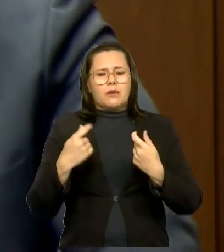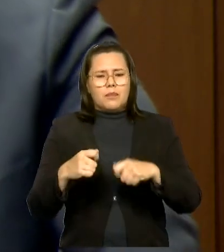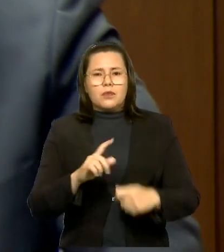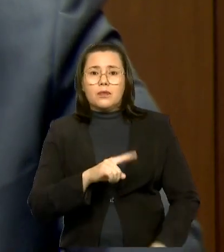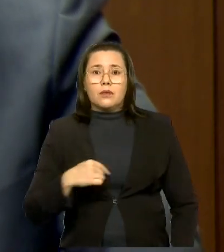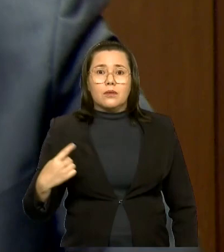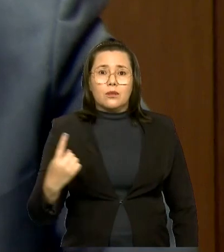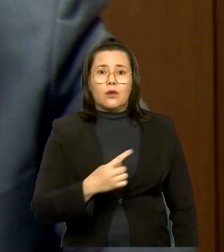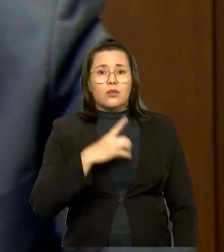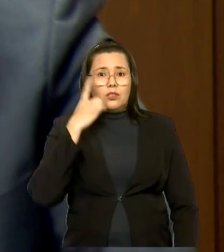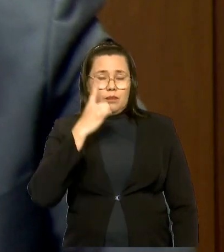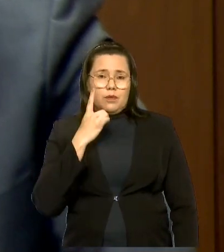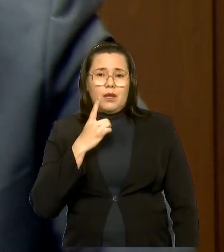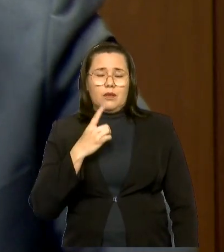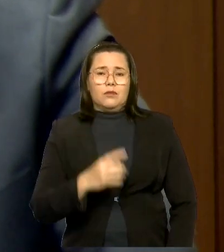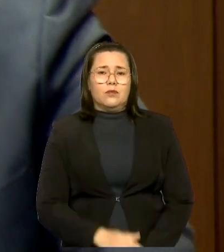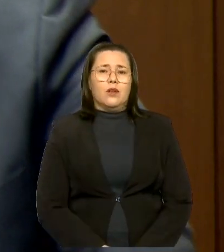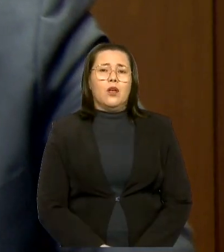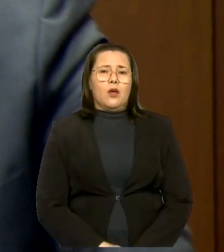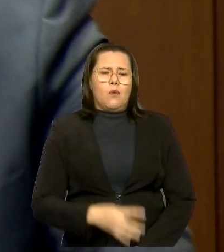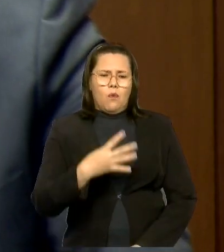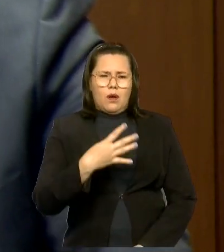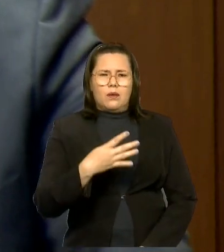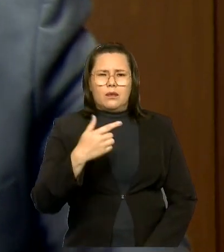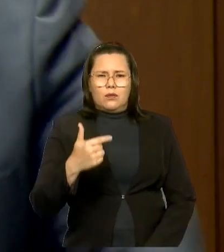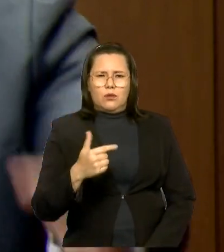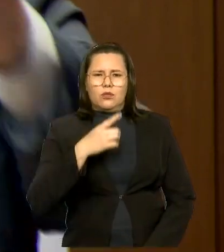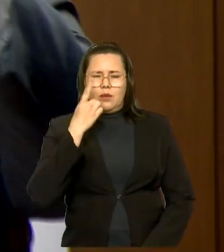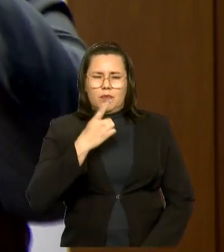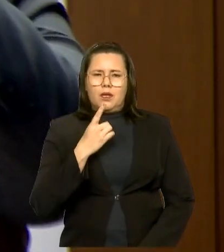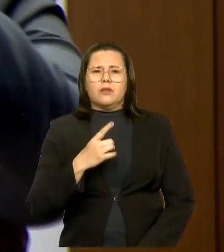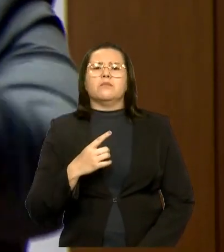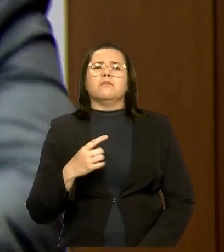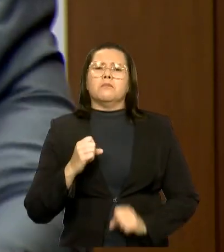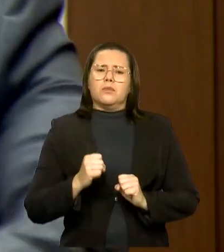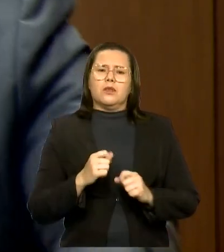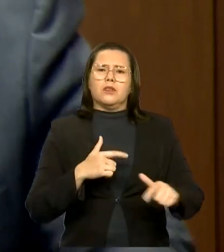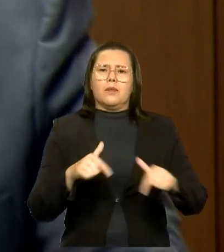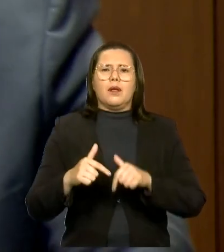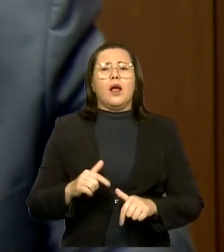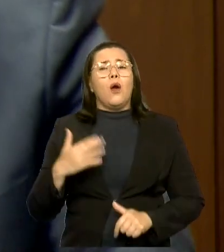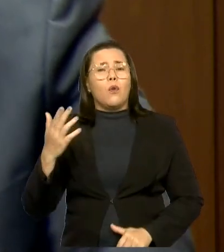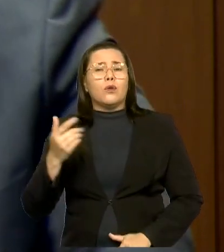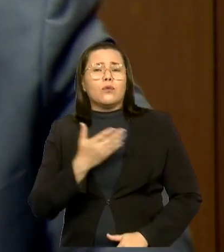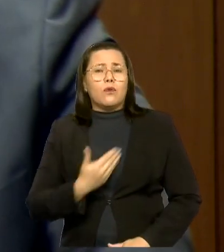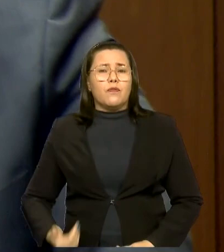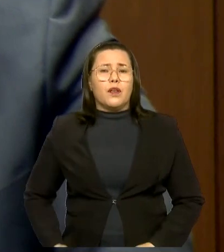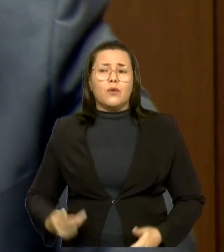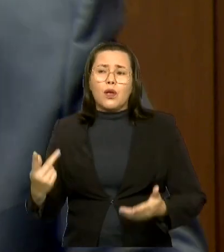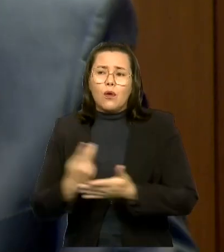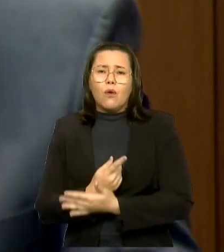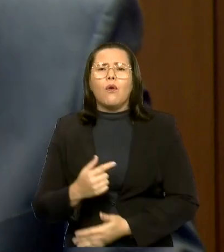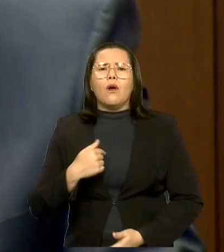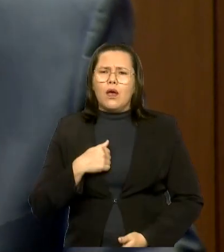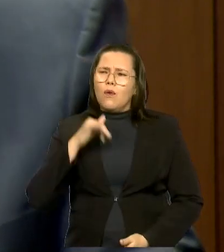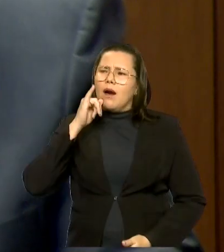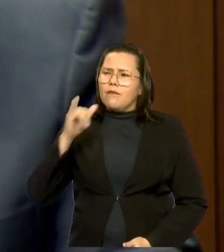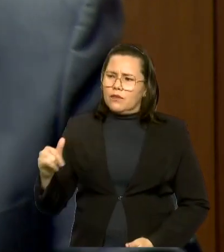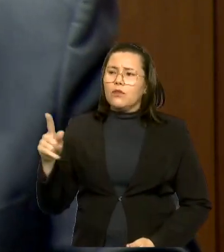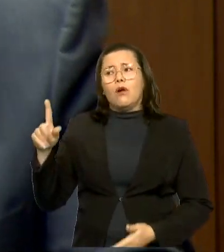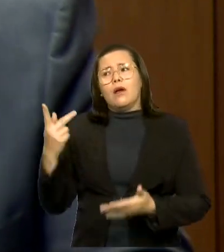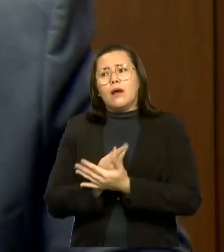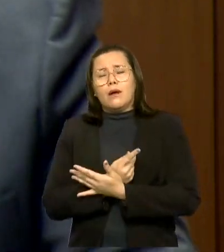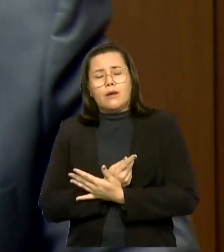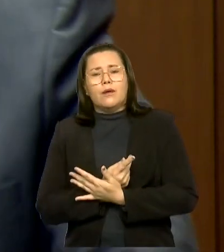os 42 deputados e deputadas, façamos a nossa função. Quando o governo errar, estarei aqui para dizer que o governo errou. Quando o governo